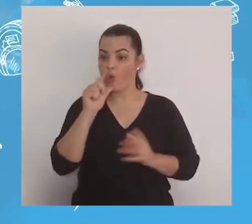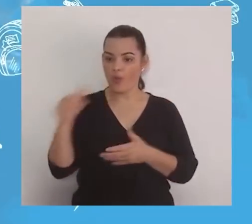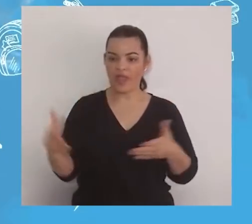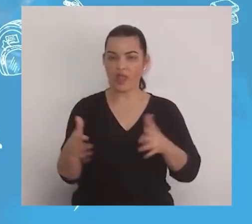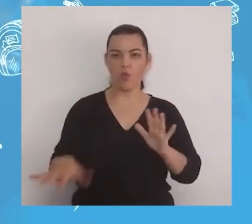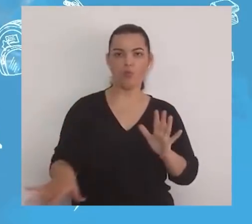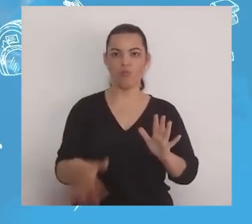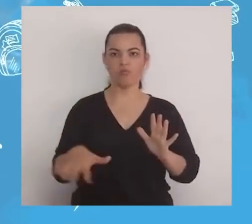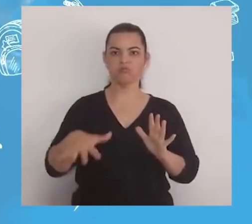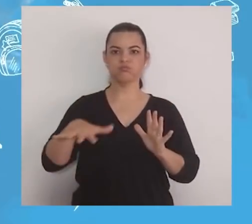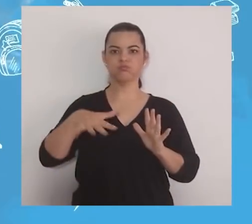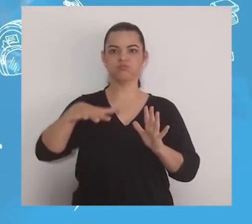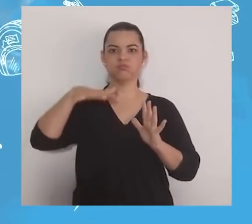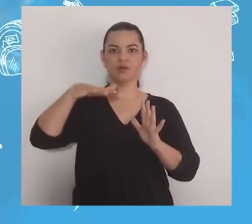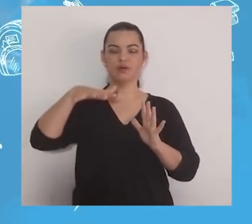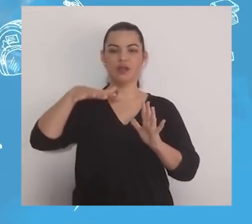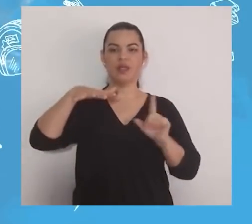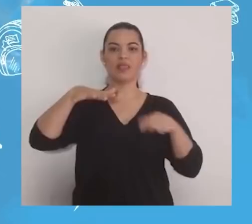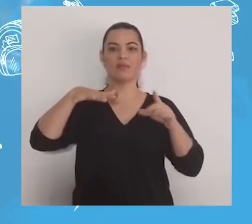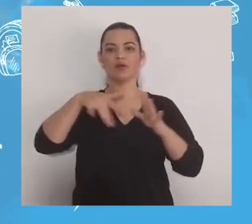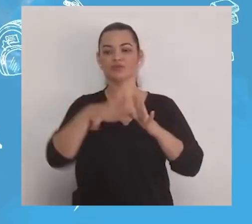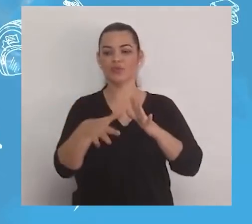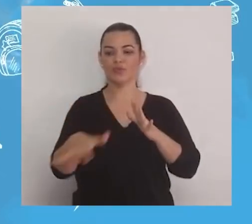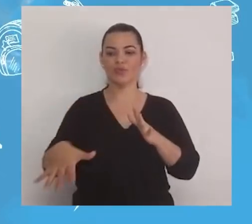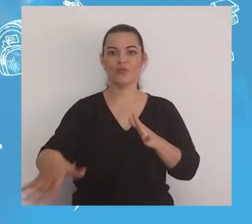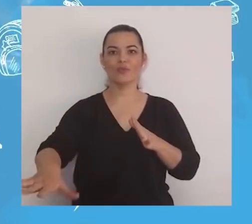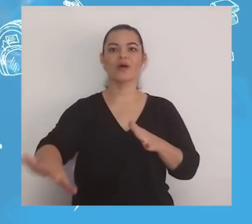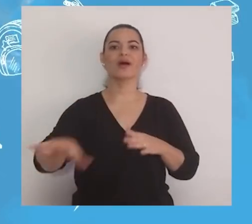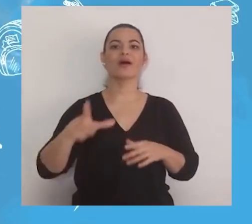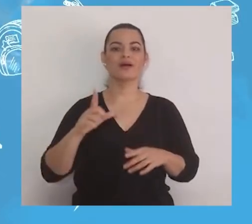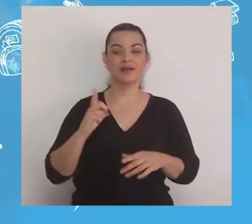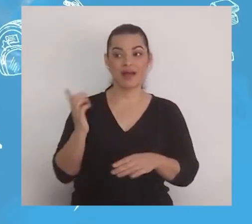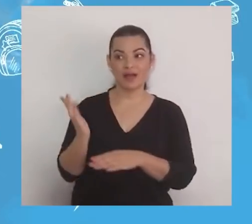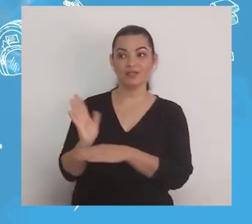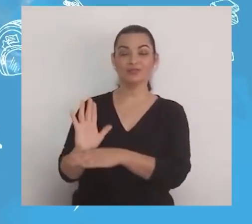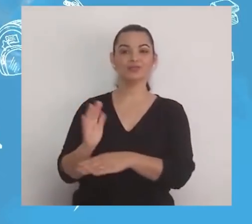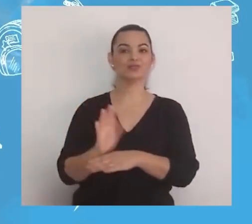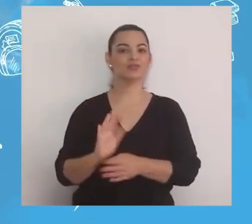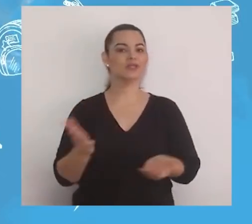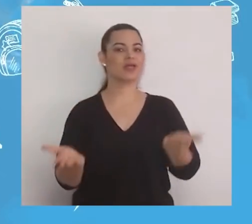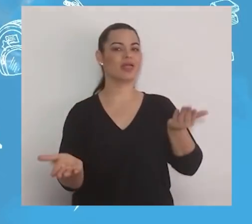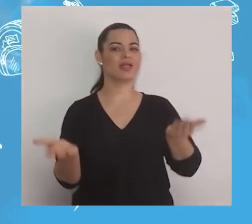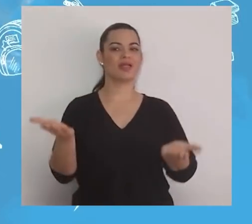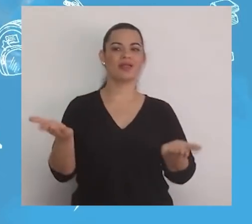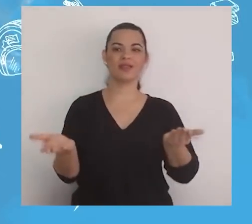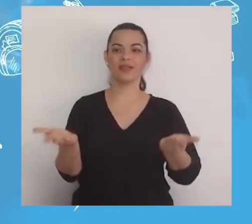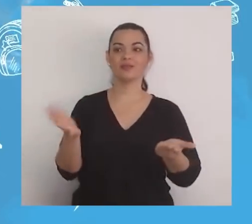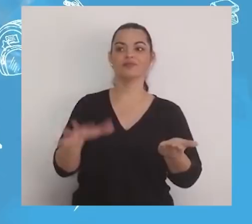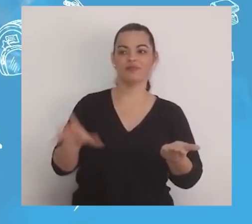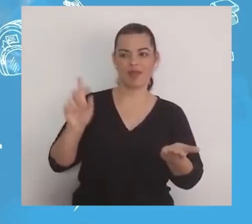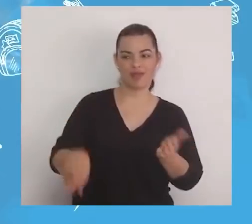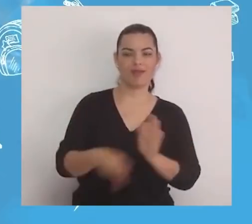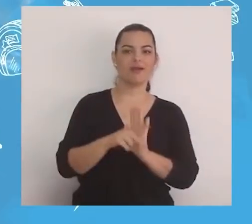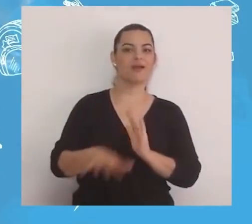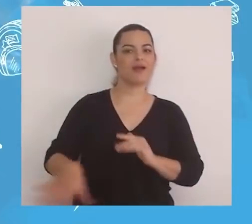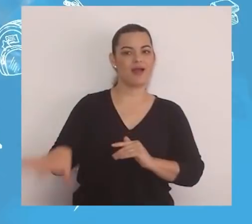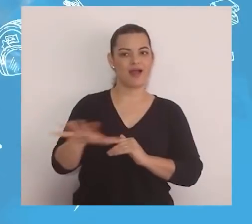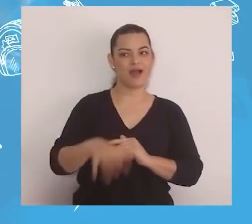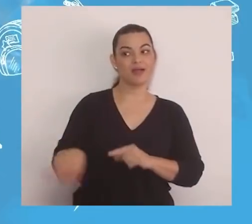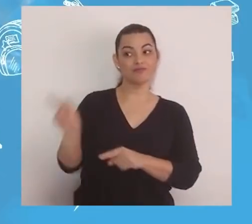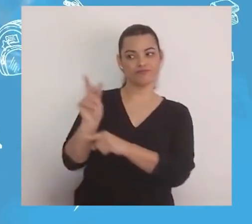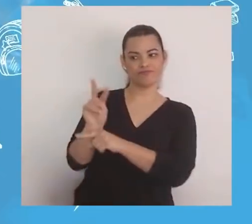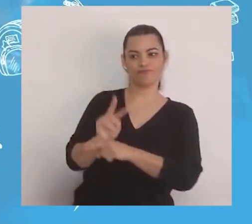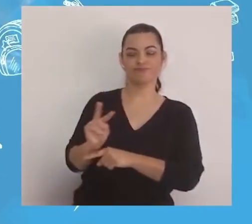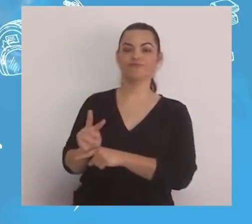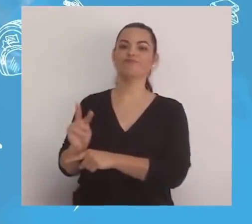E aqui um outro local, que é uma área de conservação, considerada patrimônio natural também, que é o